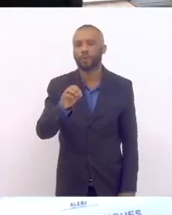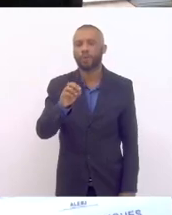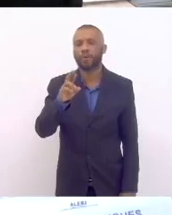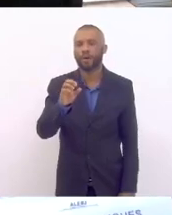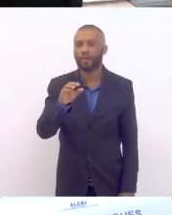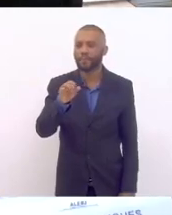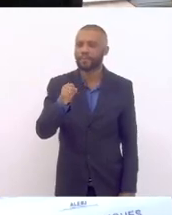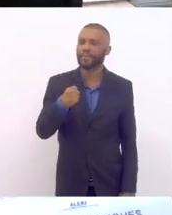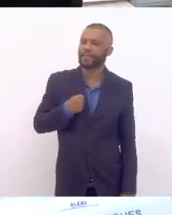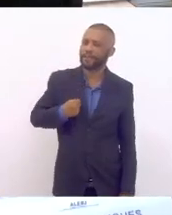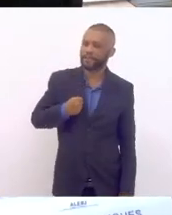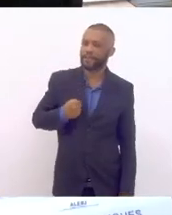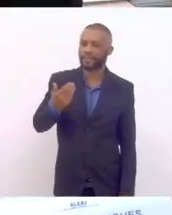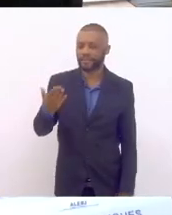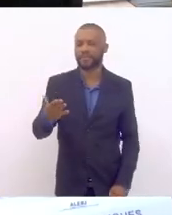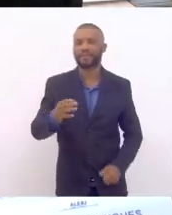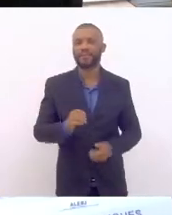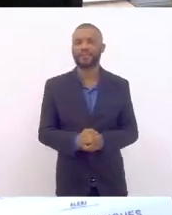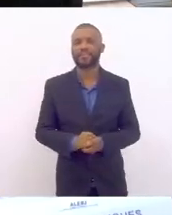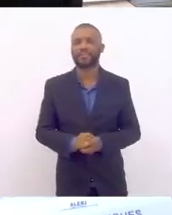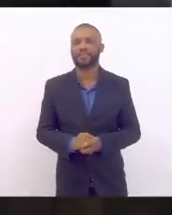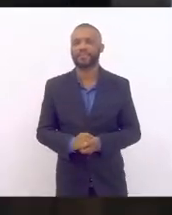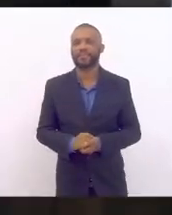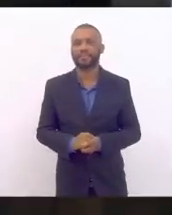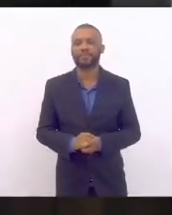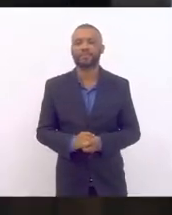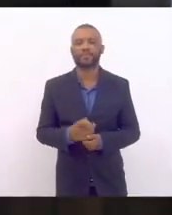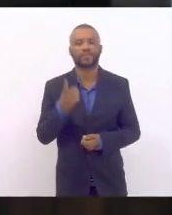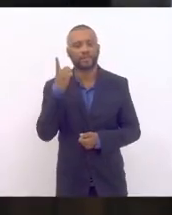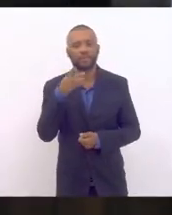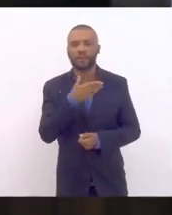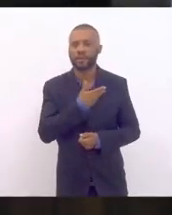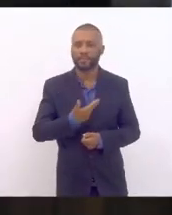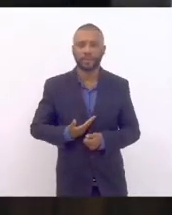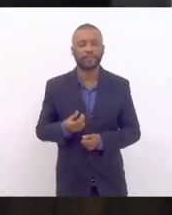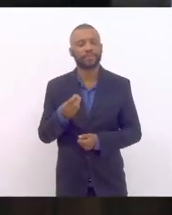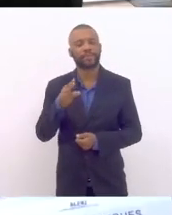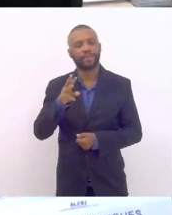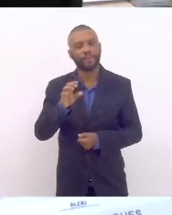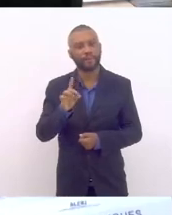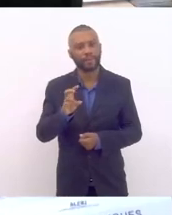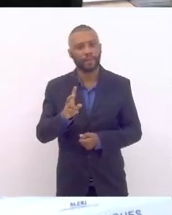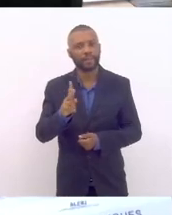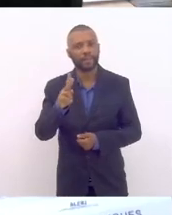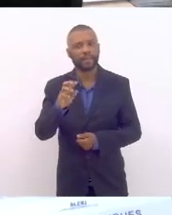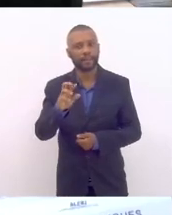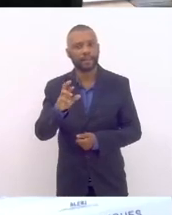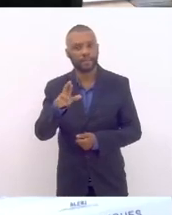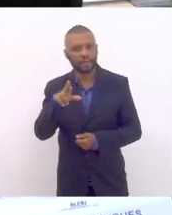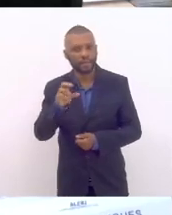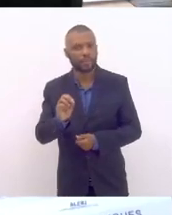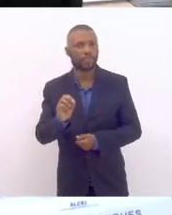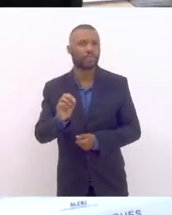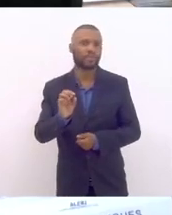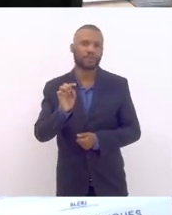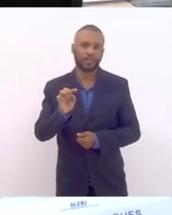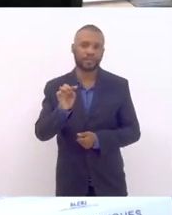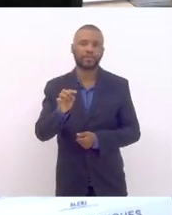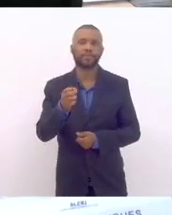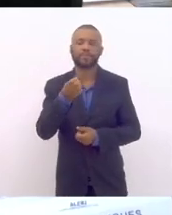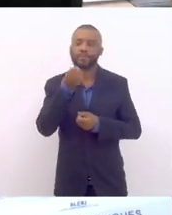saudade de você o Deputado Estadual waldeck Carneiro eu fiz um